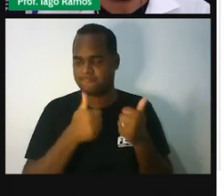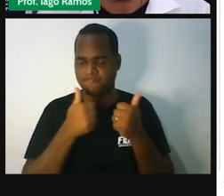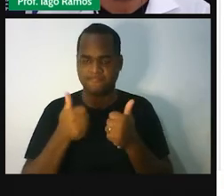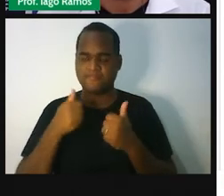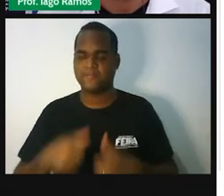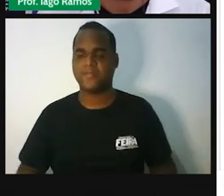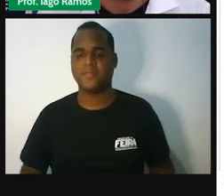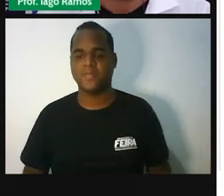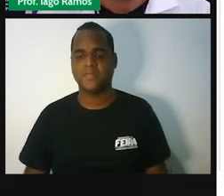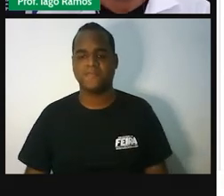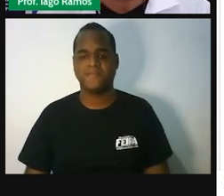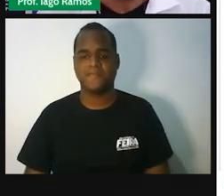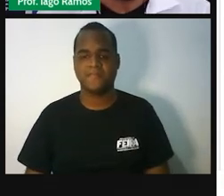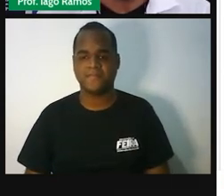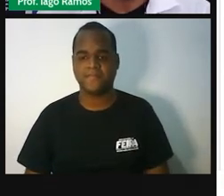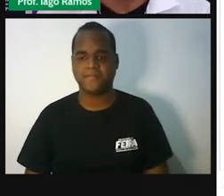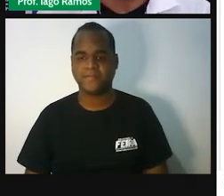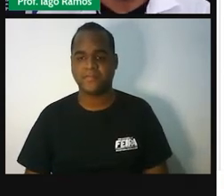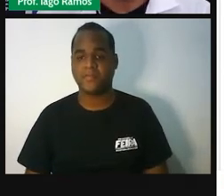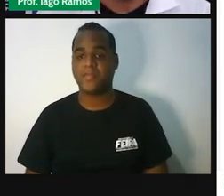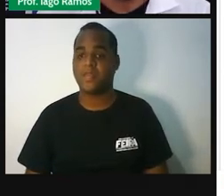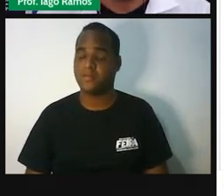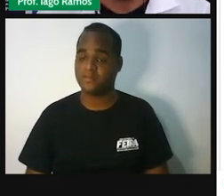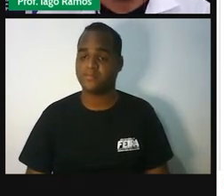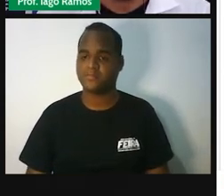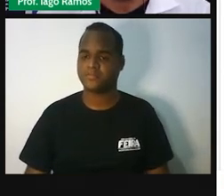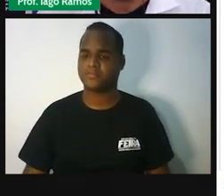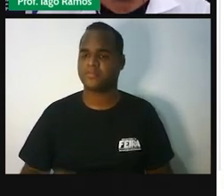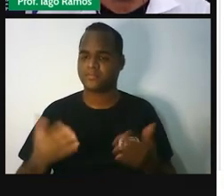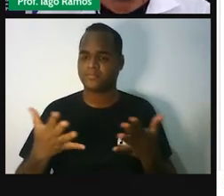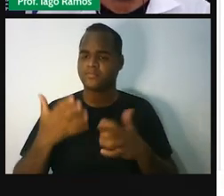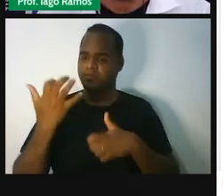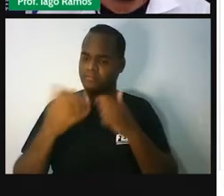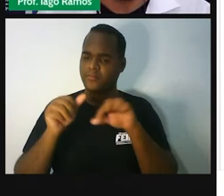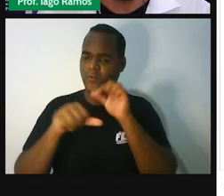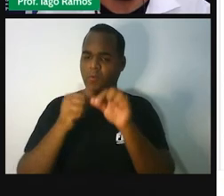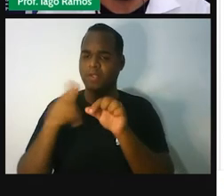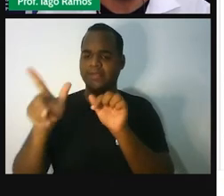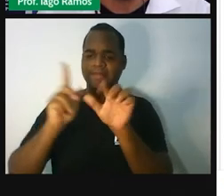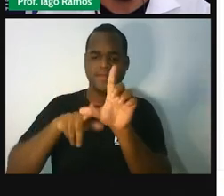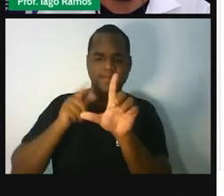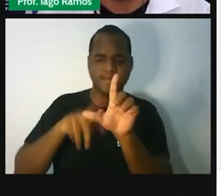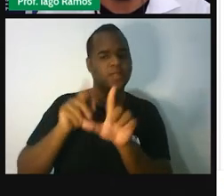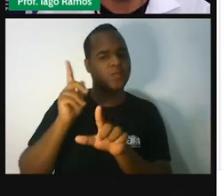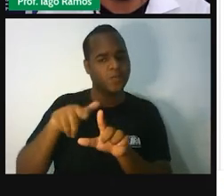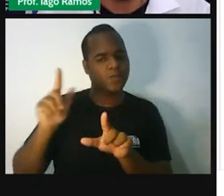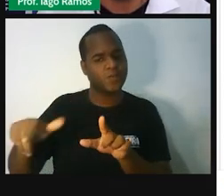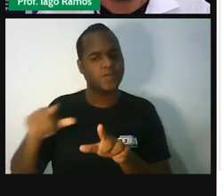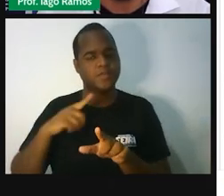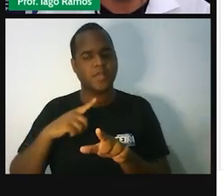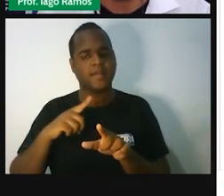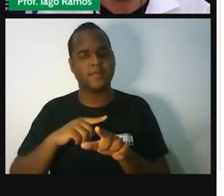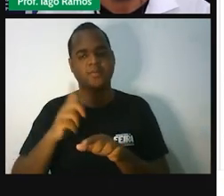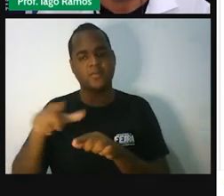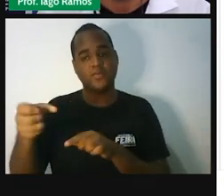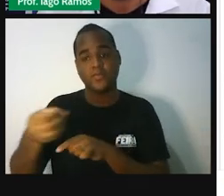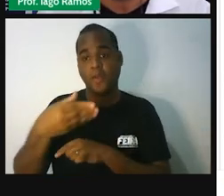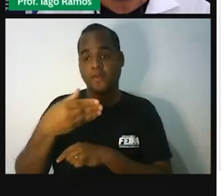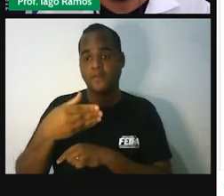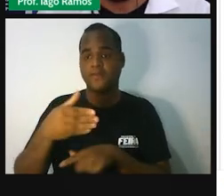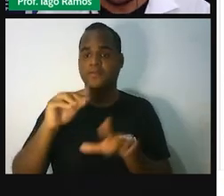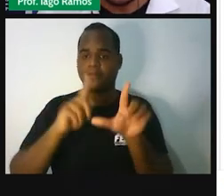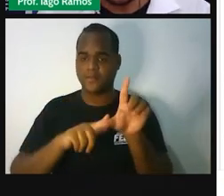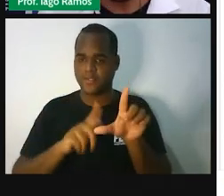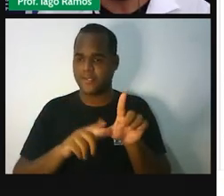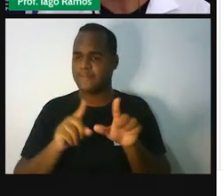Bacana. Só que agora vem letra de novo, ó. Nessa posição aqui vem uma nova letra.